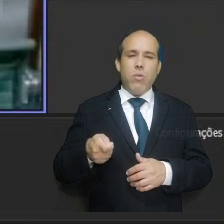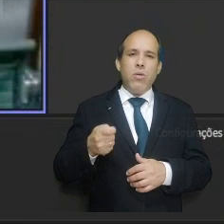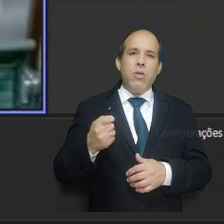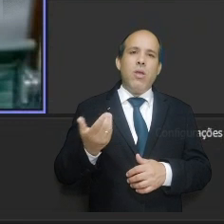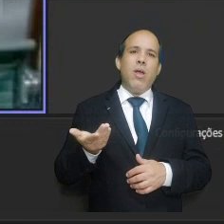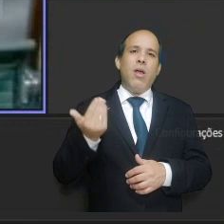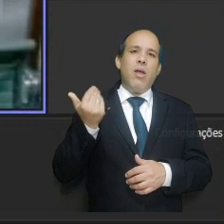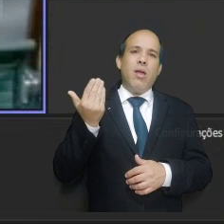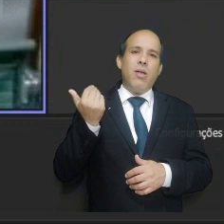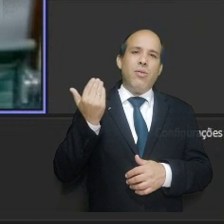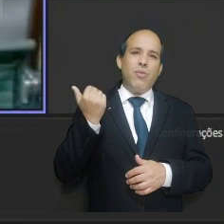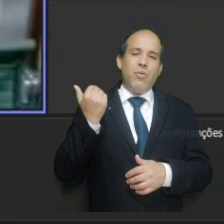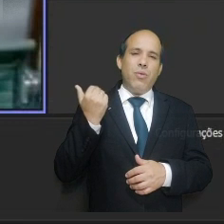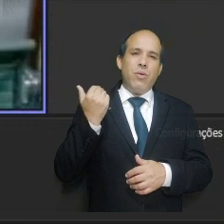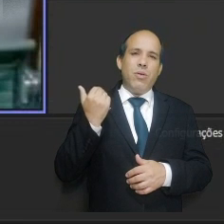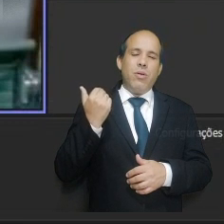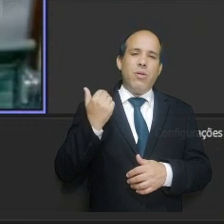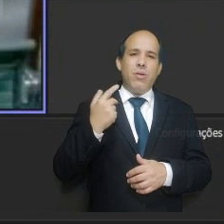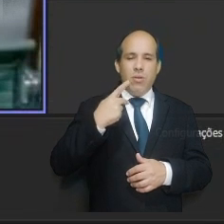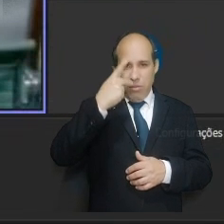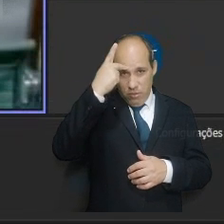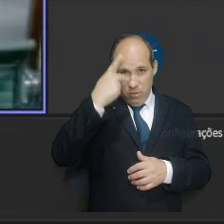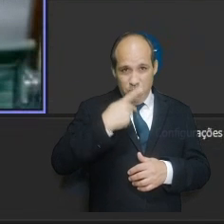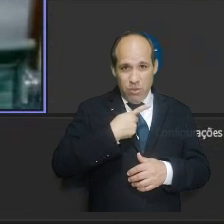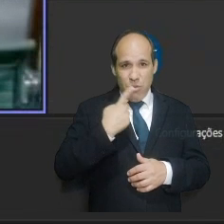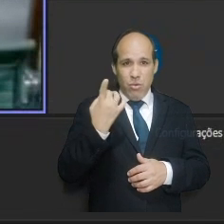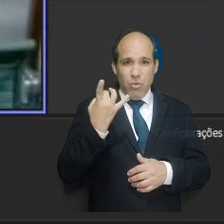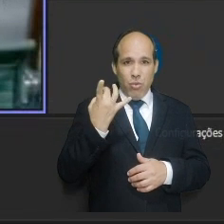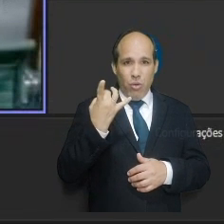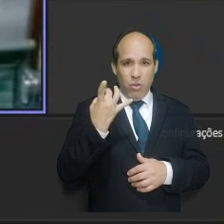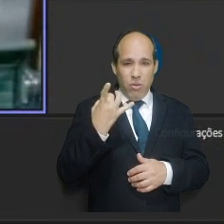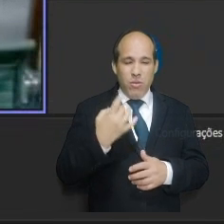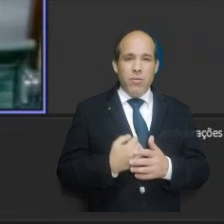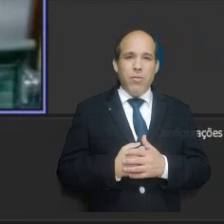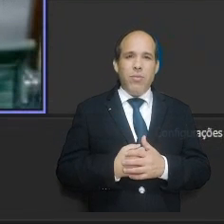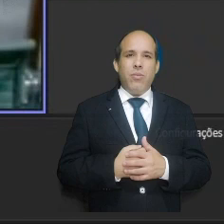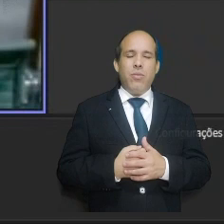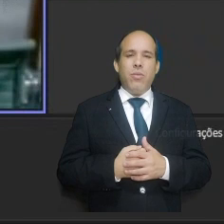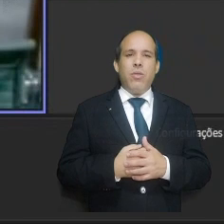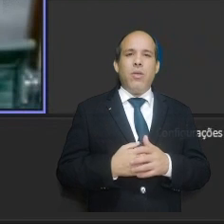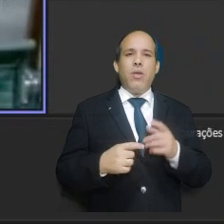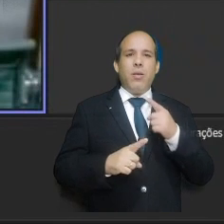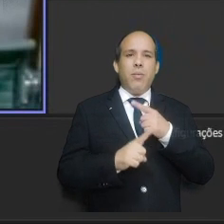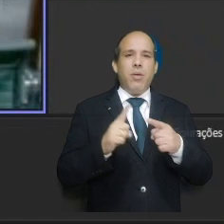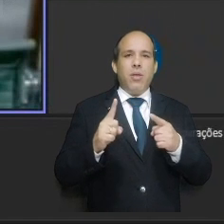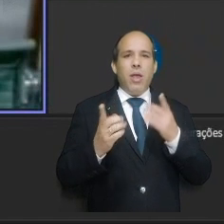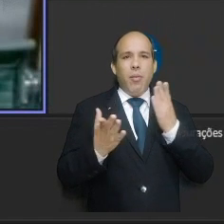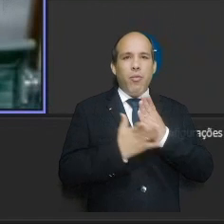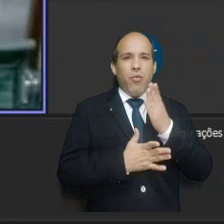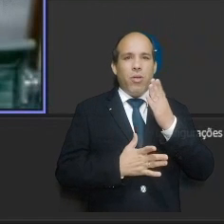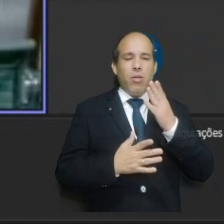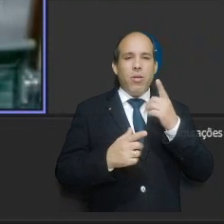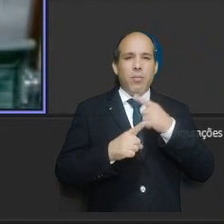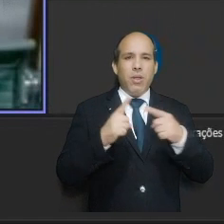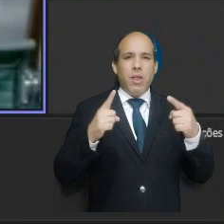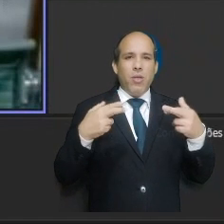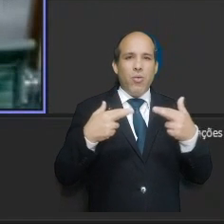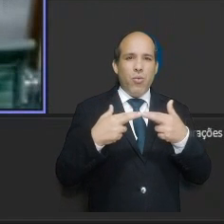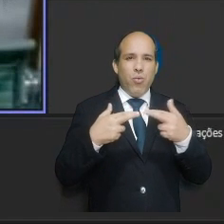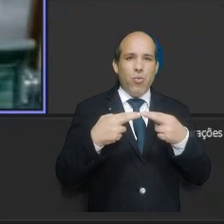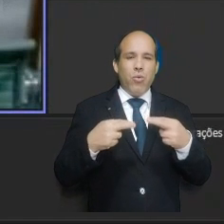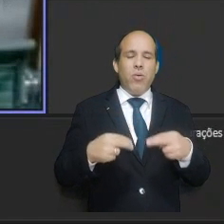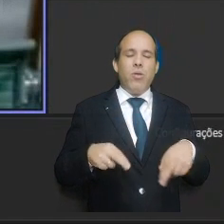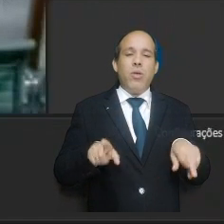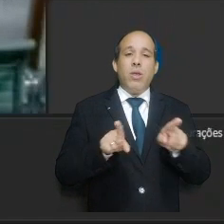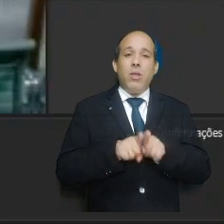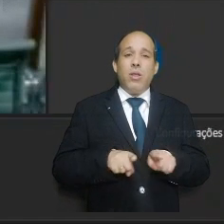mantendo a decisão que eu tinha dado monocraticamente, né, provendo parcialmente o